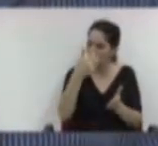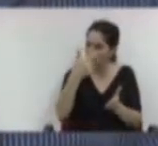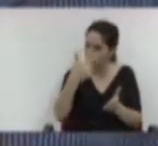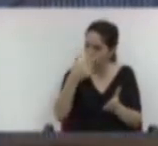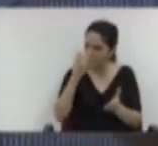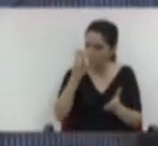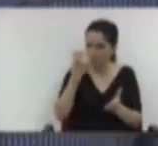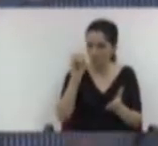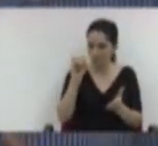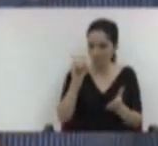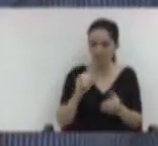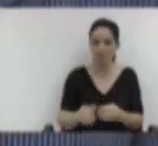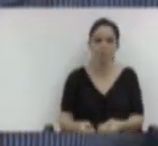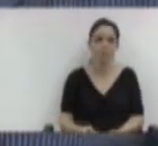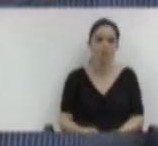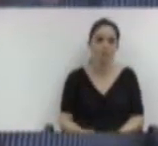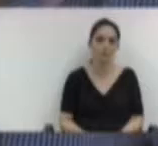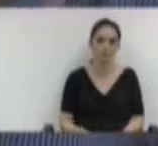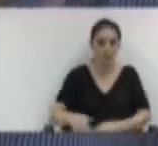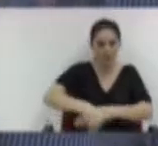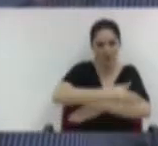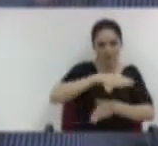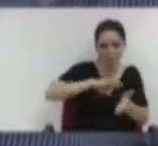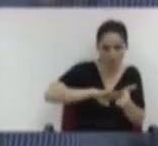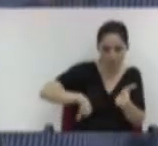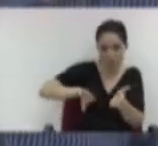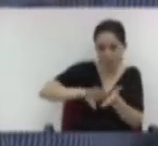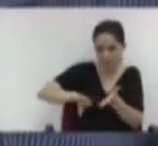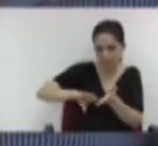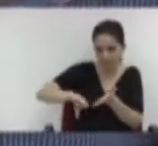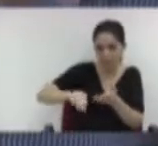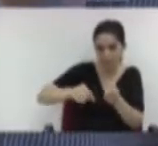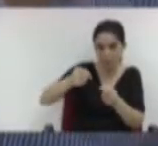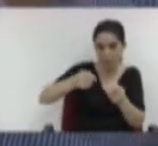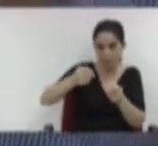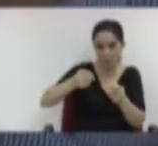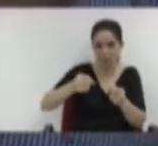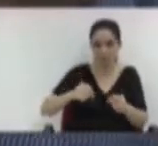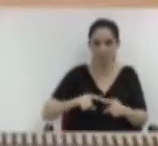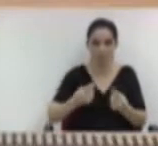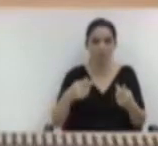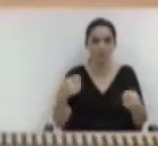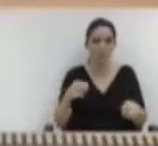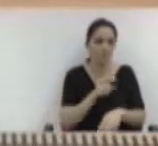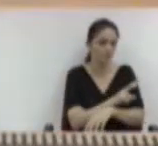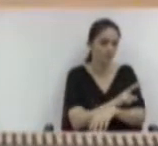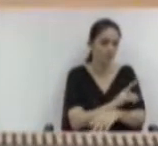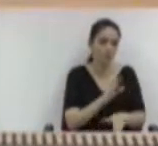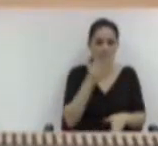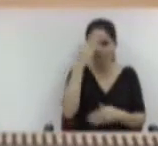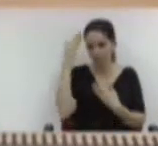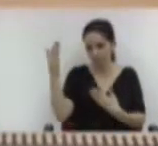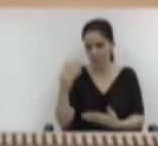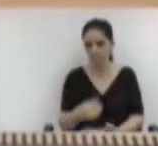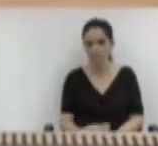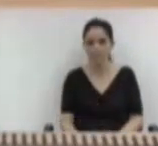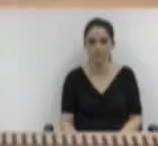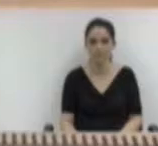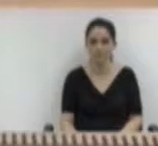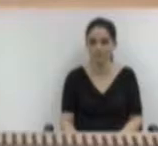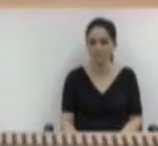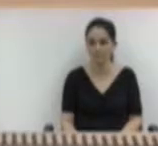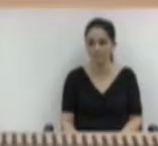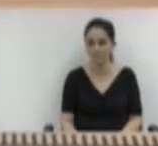foram retirados da rua ao longo desse período. Mas, nesse caso, é importantíssimo dar uma passada lá também. Obrigado. Agora, com a palavra, a